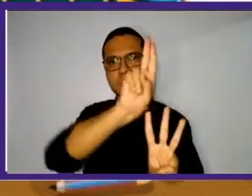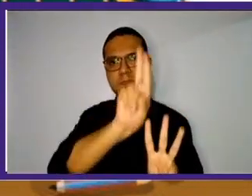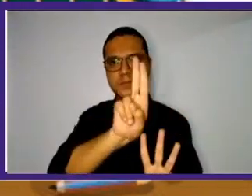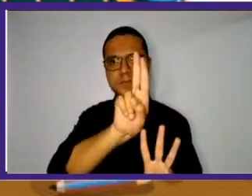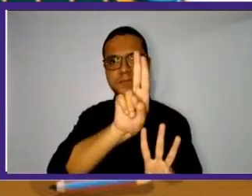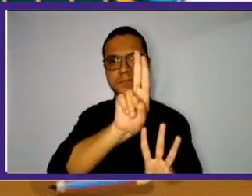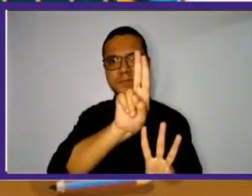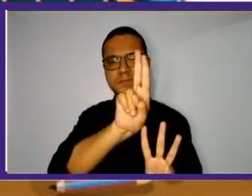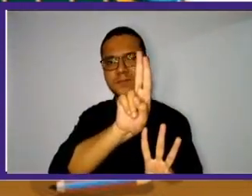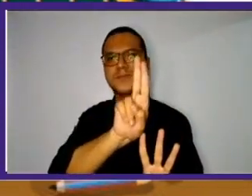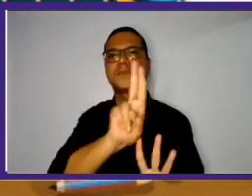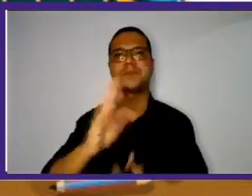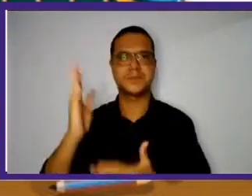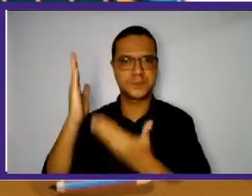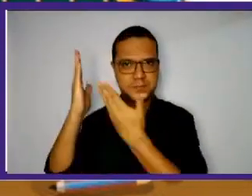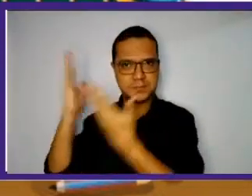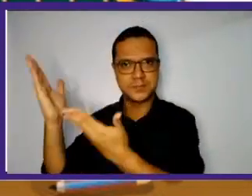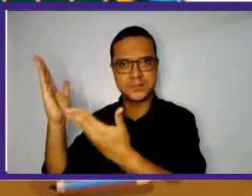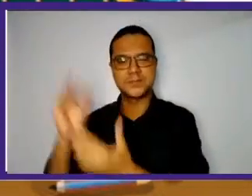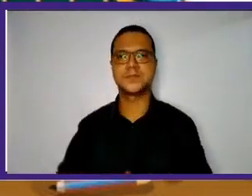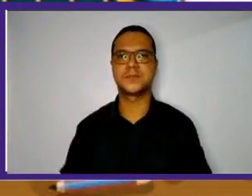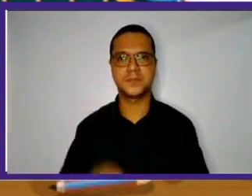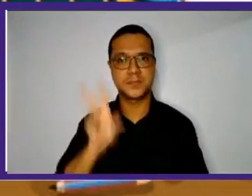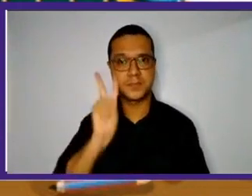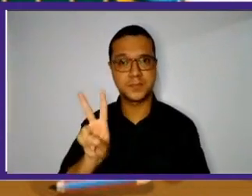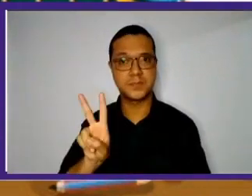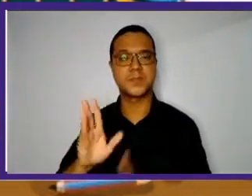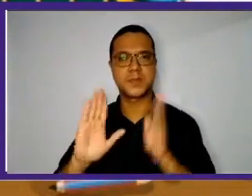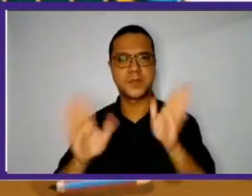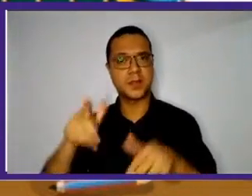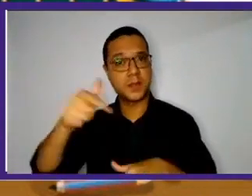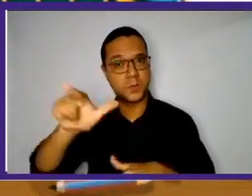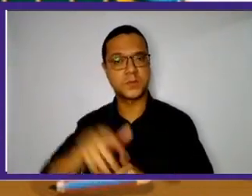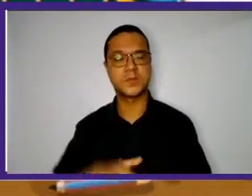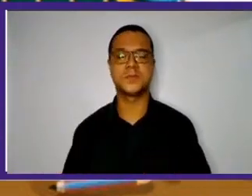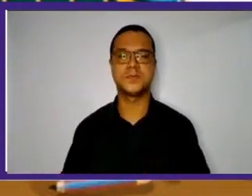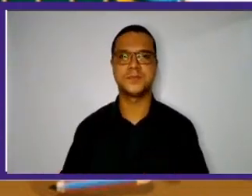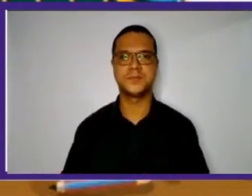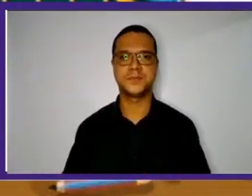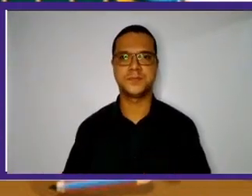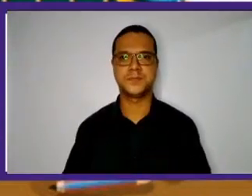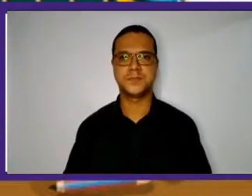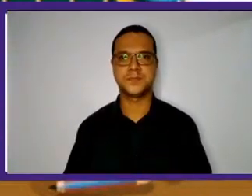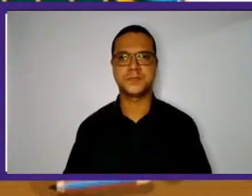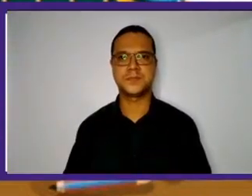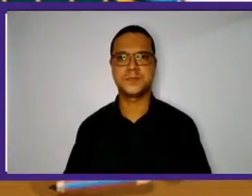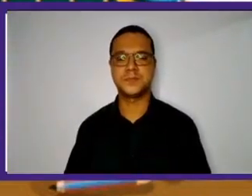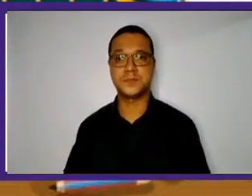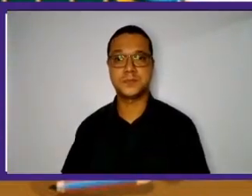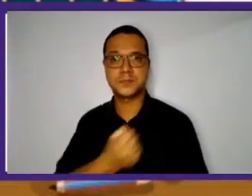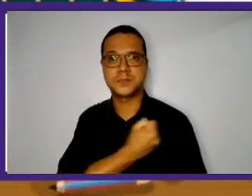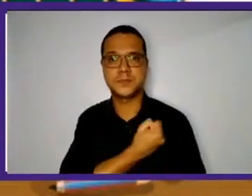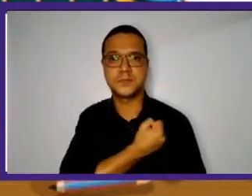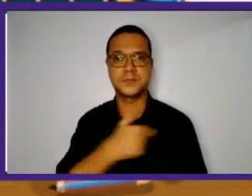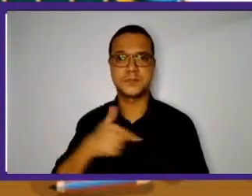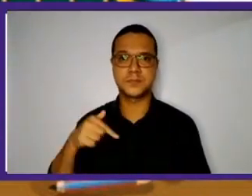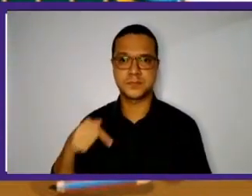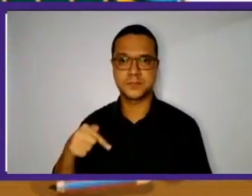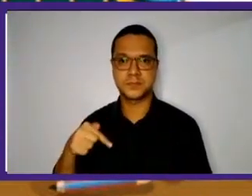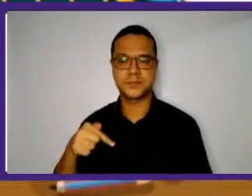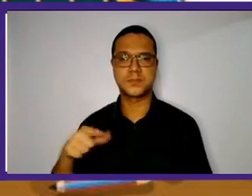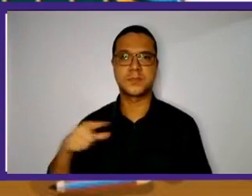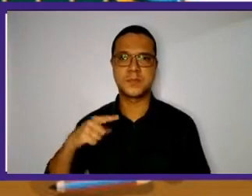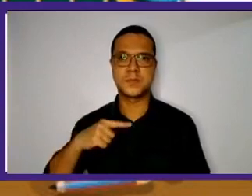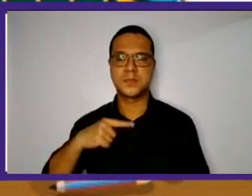das unidades, tá certo? Vamos ver agora o outro número. Ó, o número